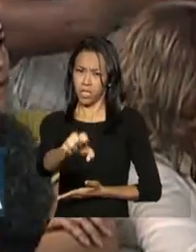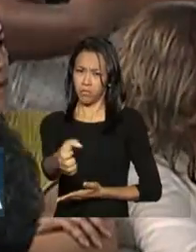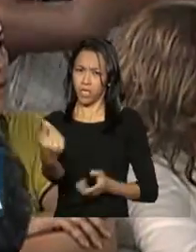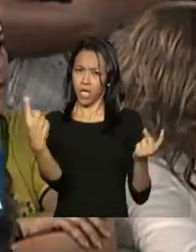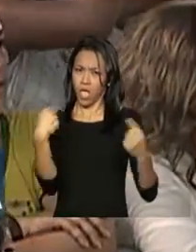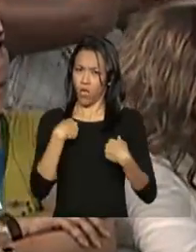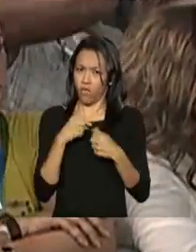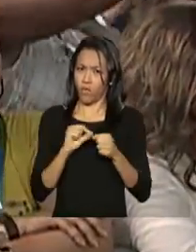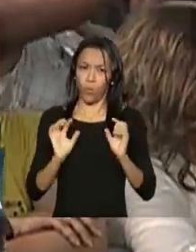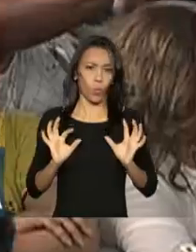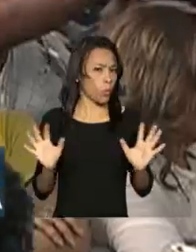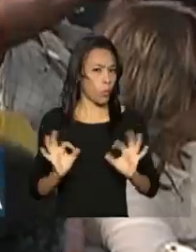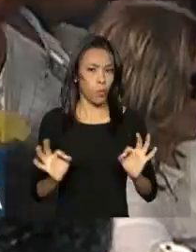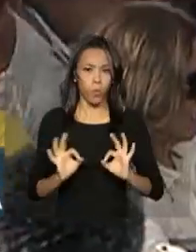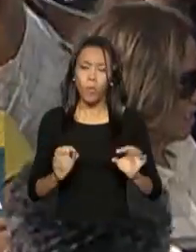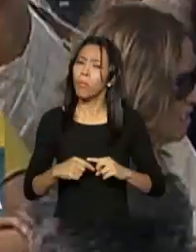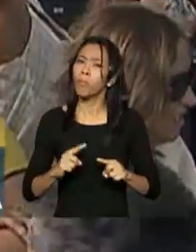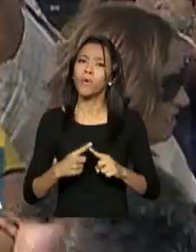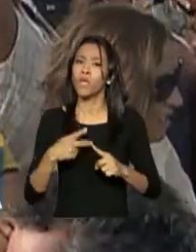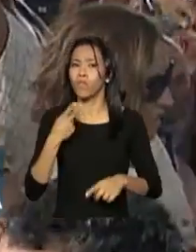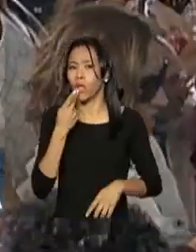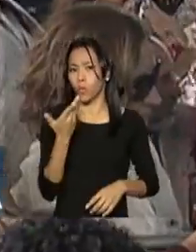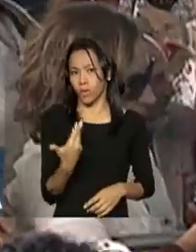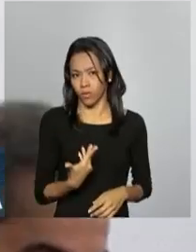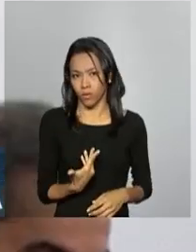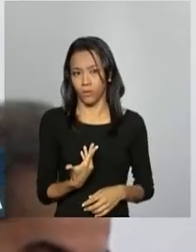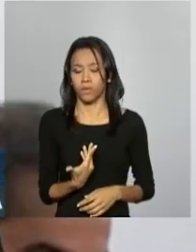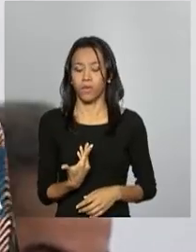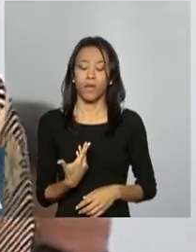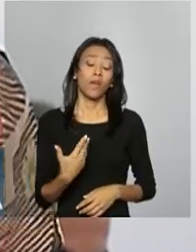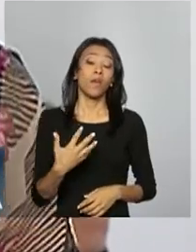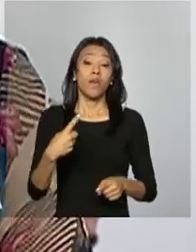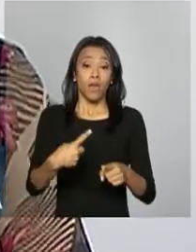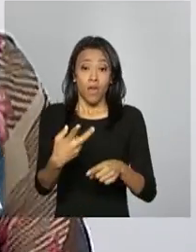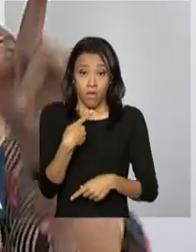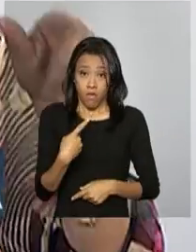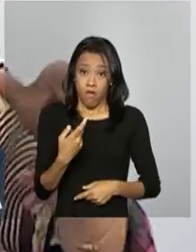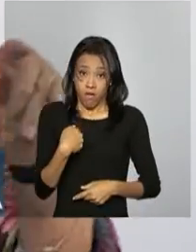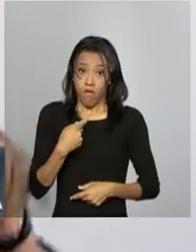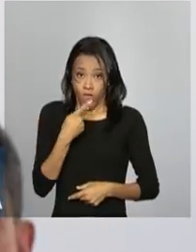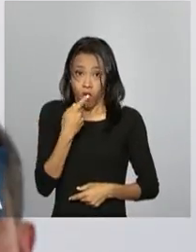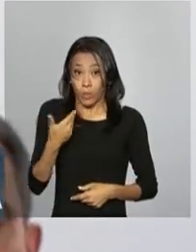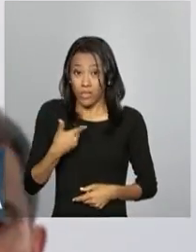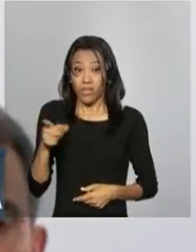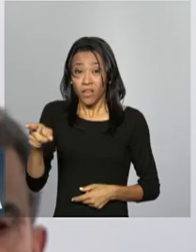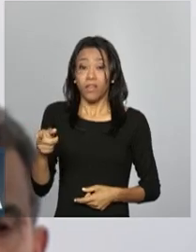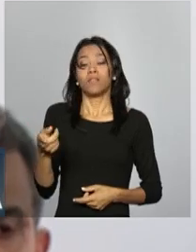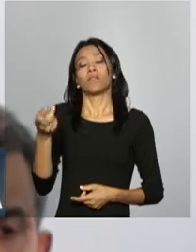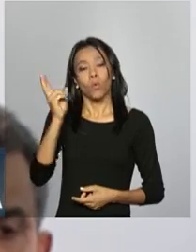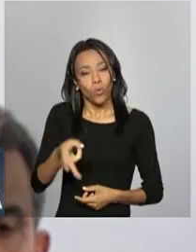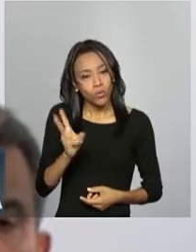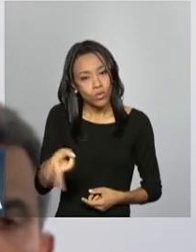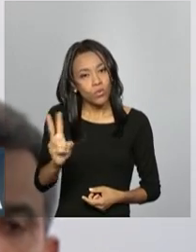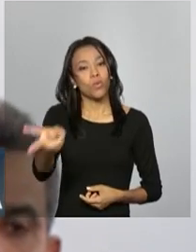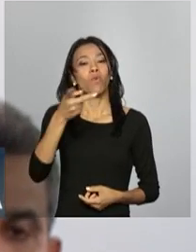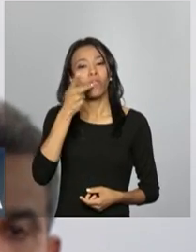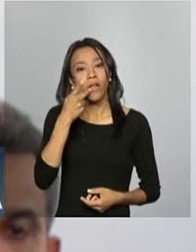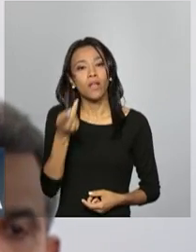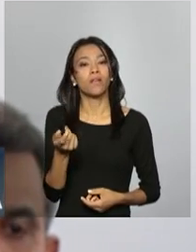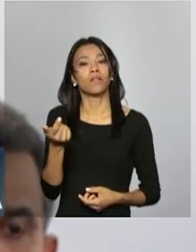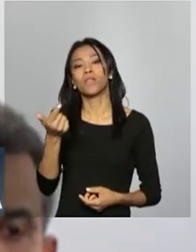Por que que eu digo isso? Eu digo isso porque insistem em dizer que não é